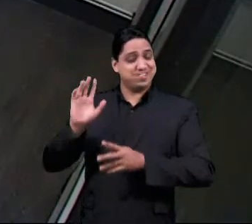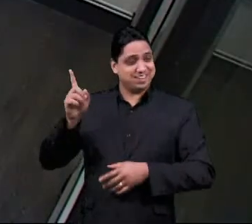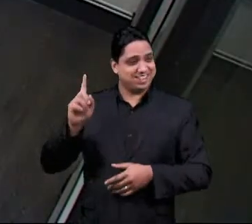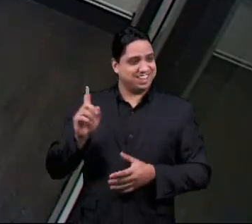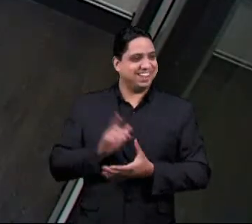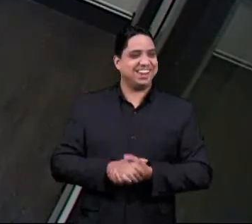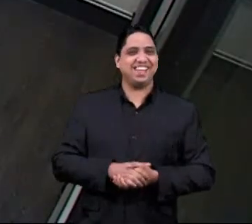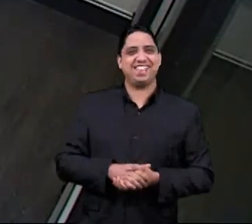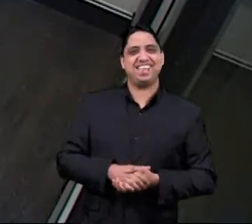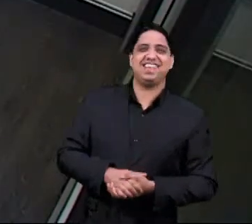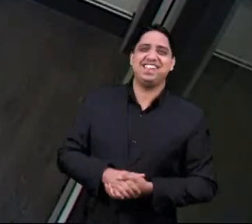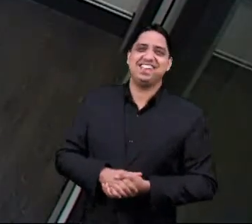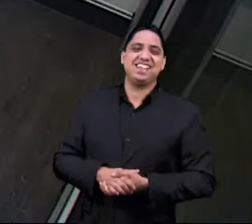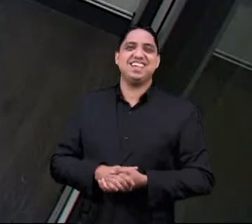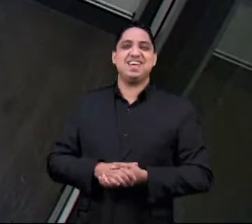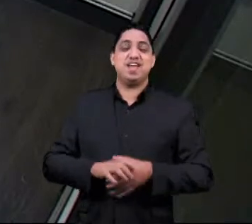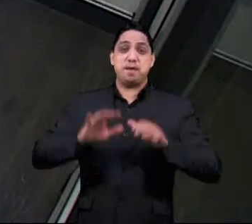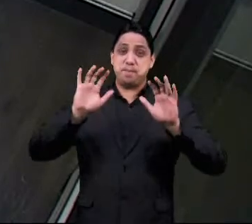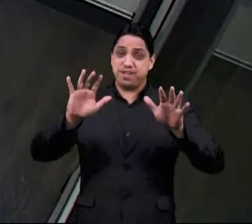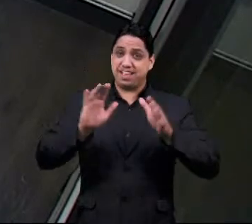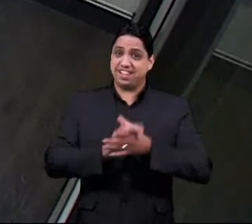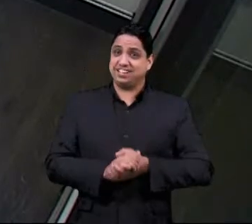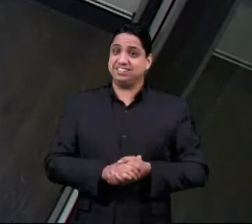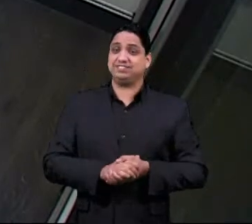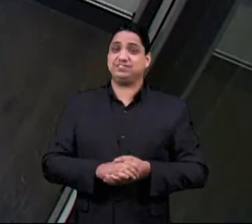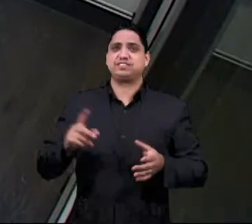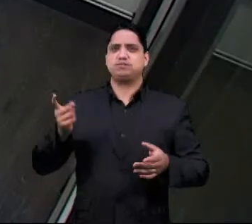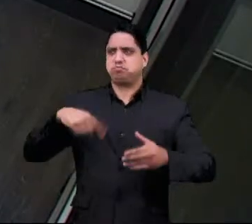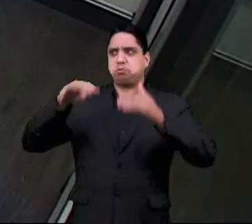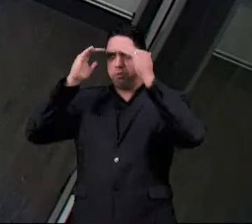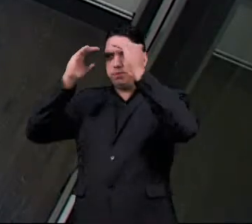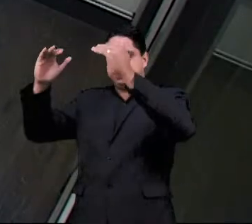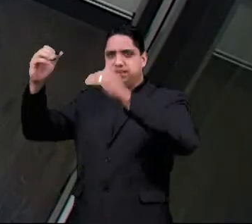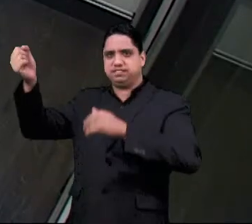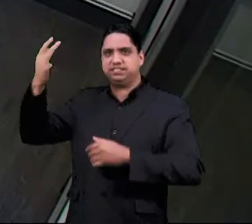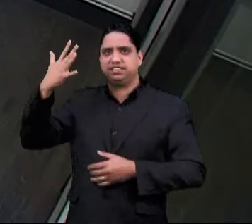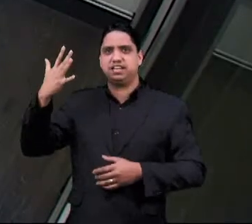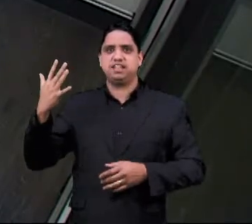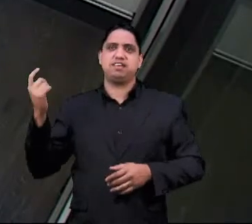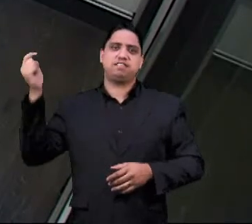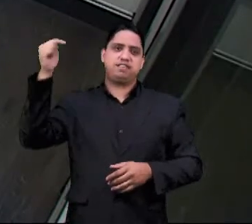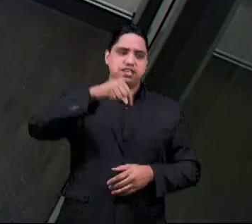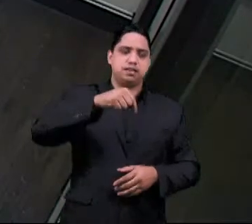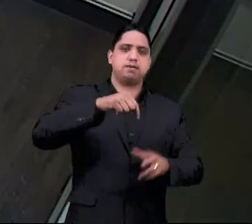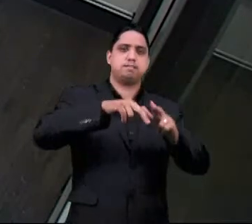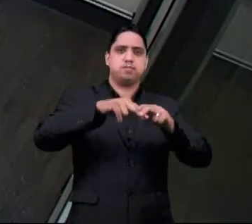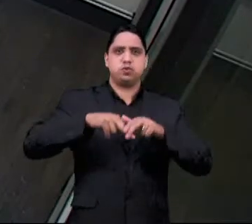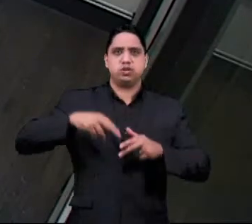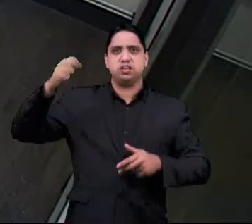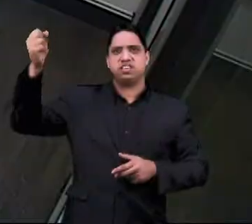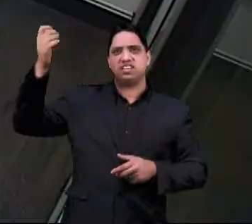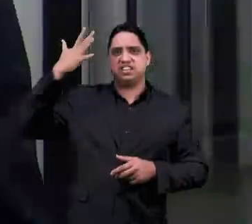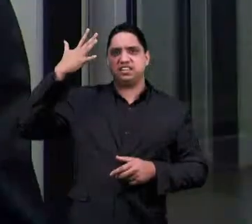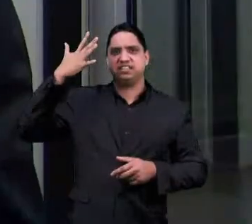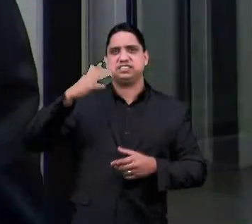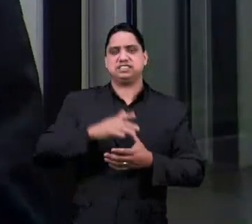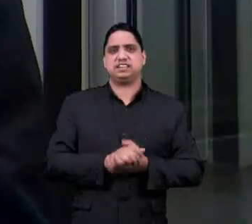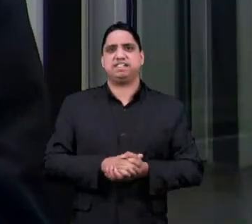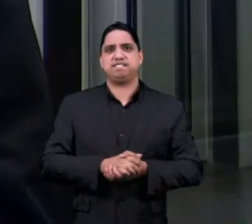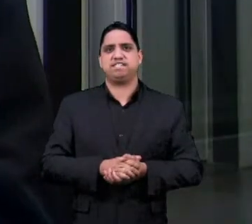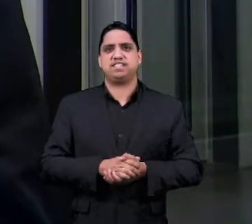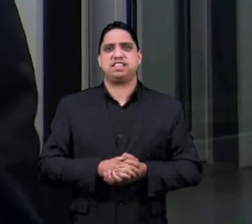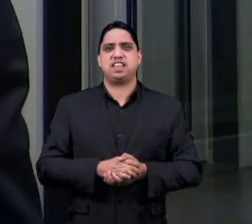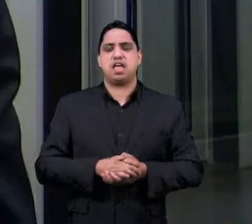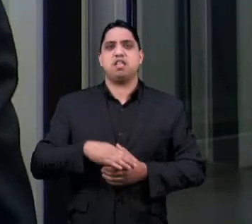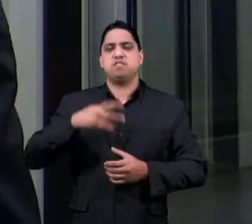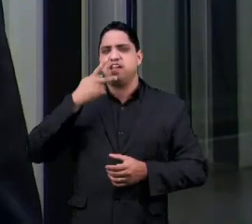isso. Mas aí nós atendemos a revelação e viemos por revelação. Feito, eu falei, aquela experiência